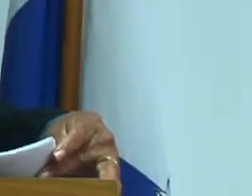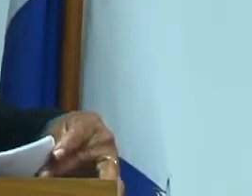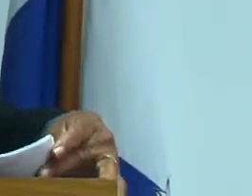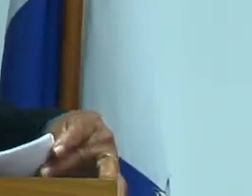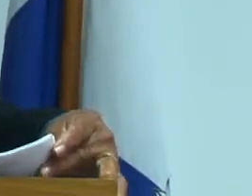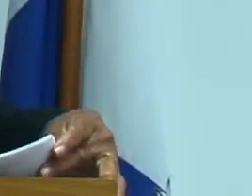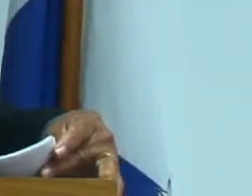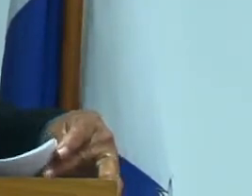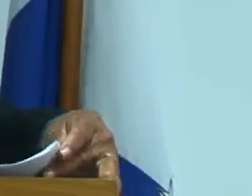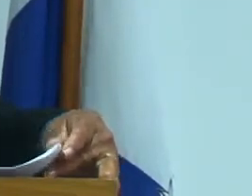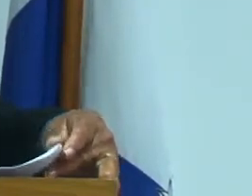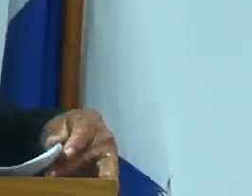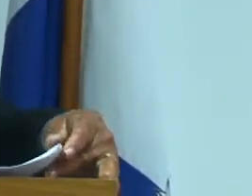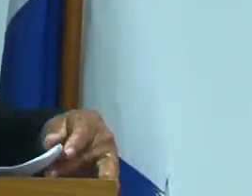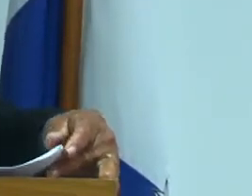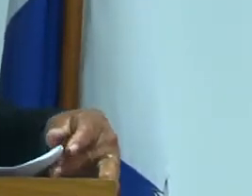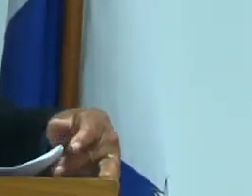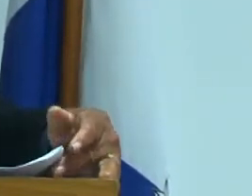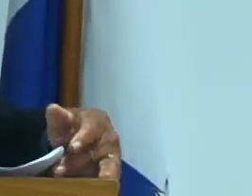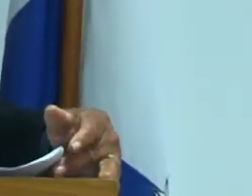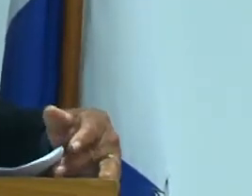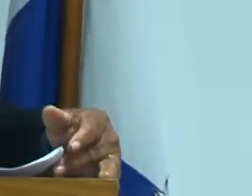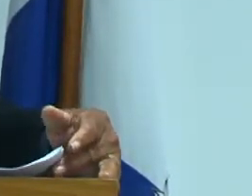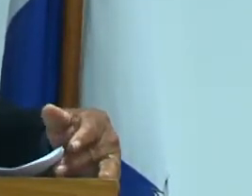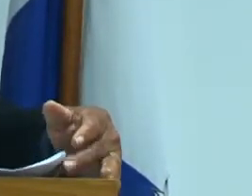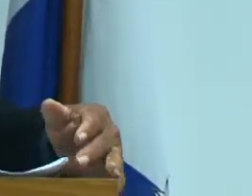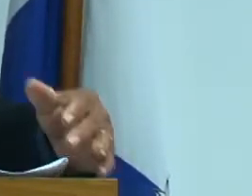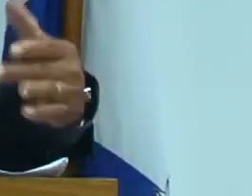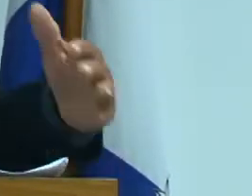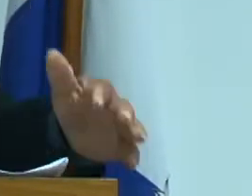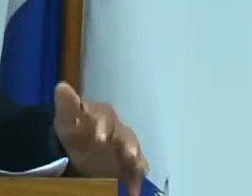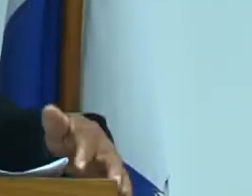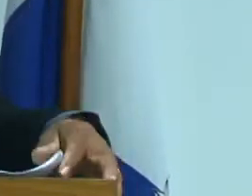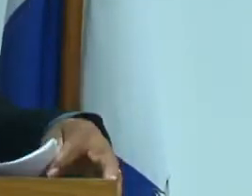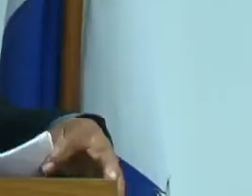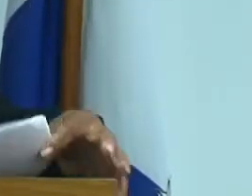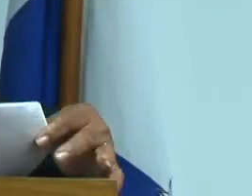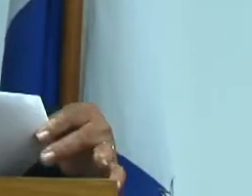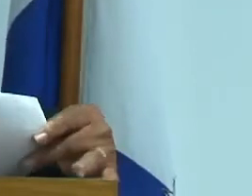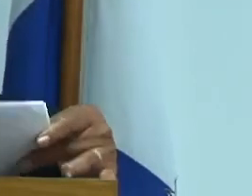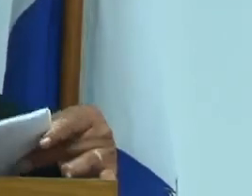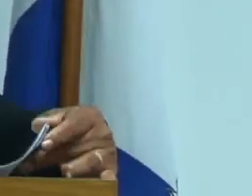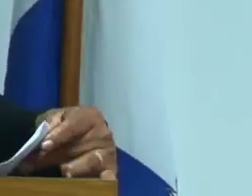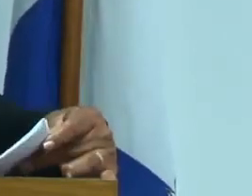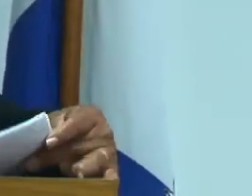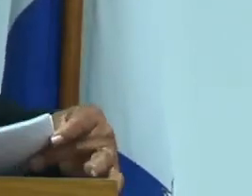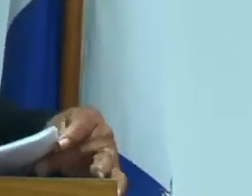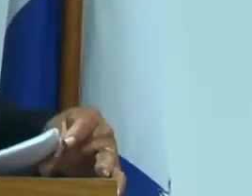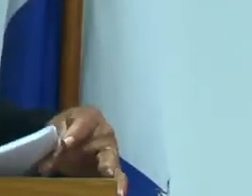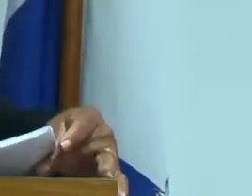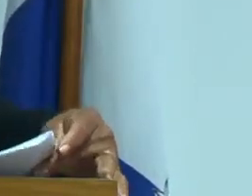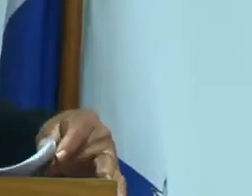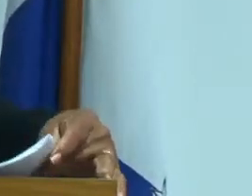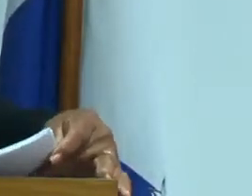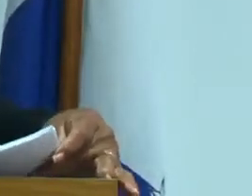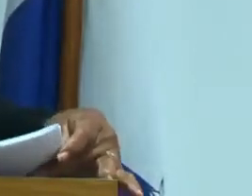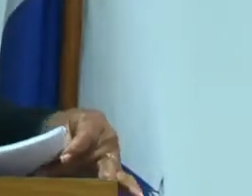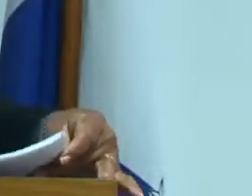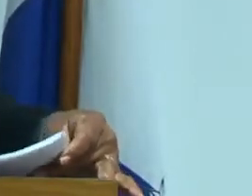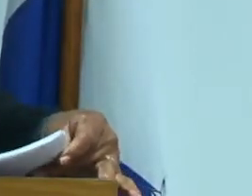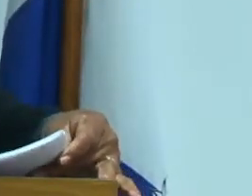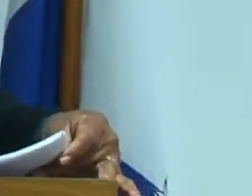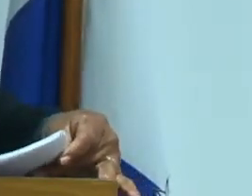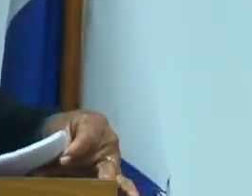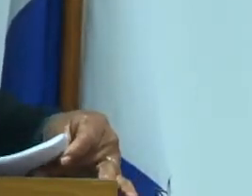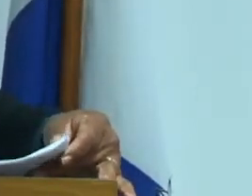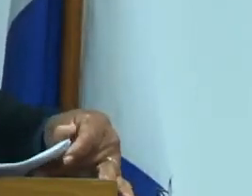aqui, a pintura e a limpeza geral no nosso cemitério ali de Tanguá, né? É, a gente